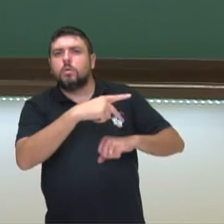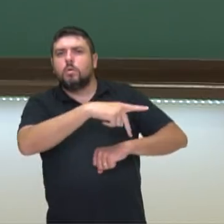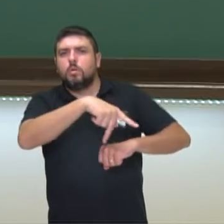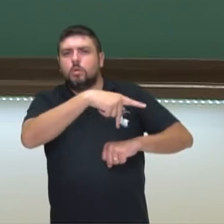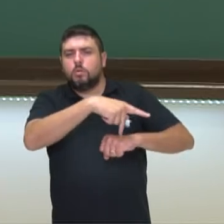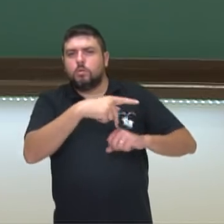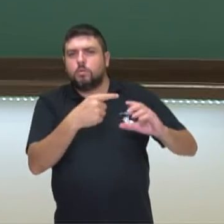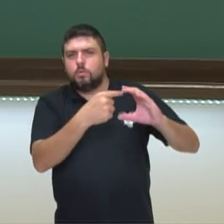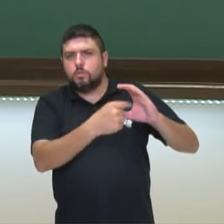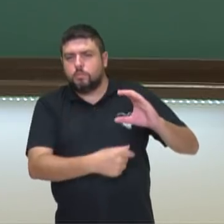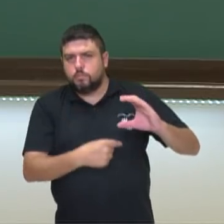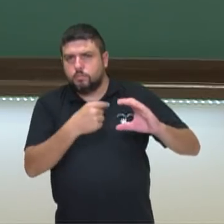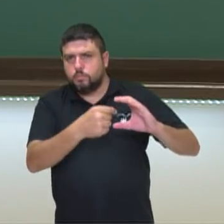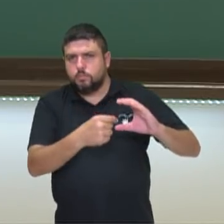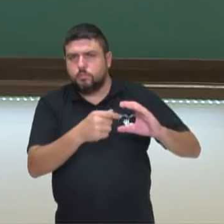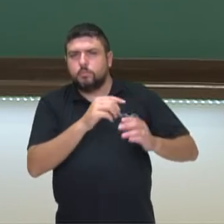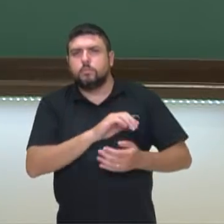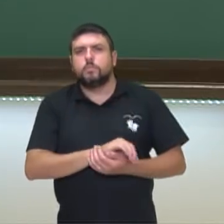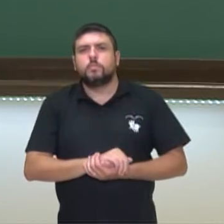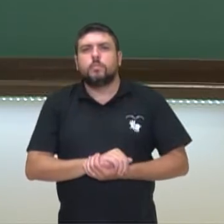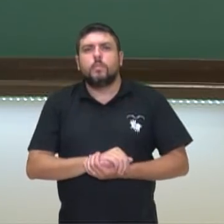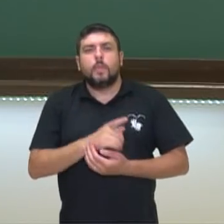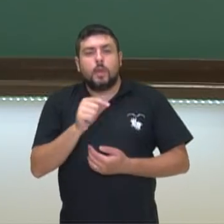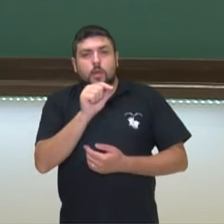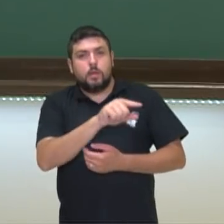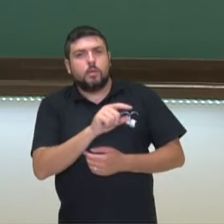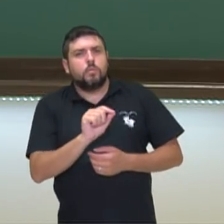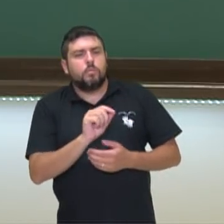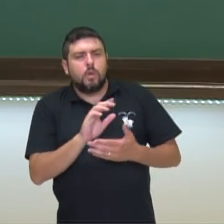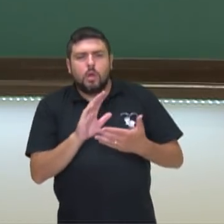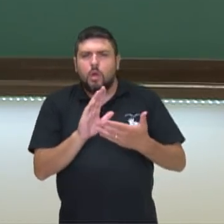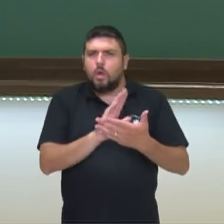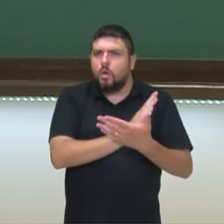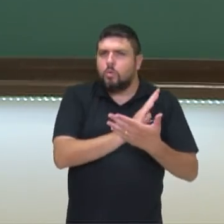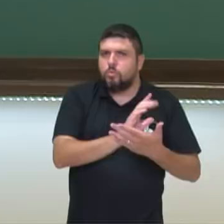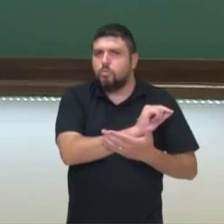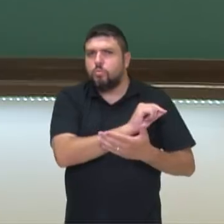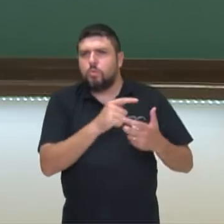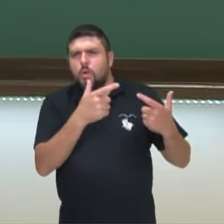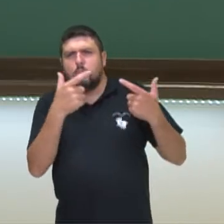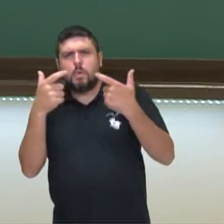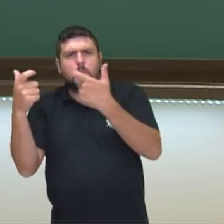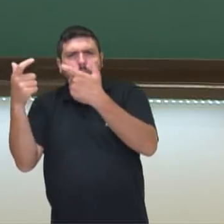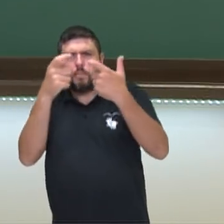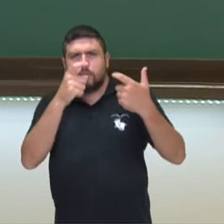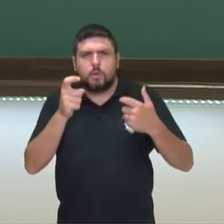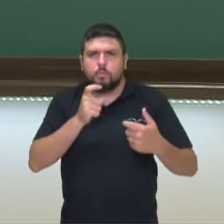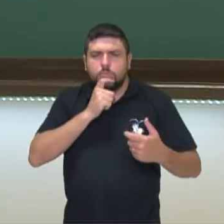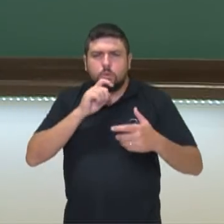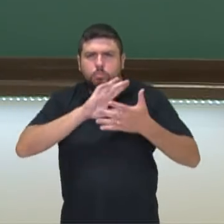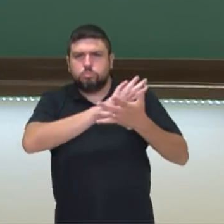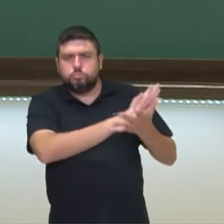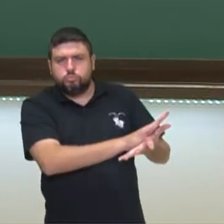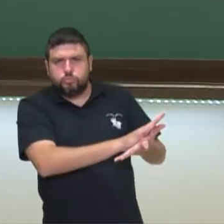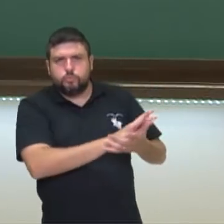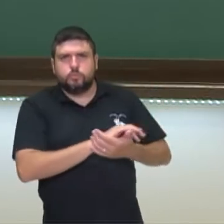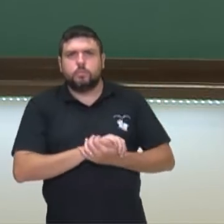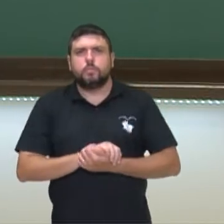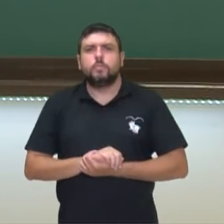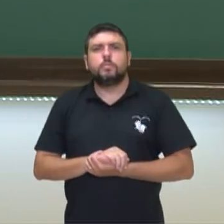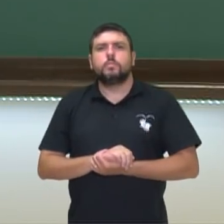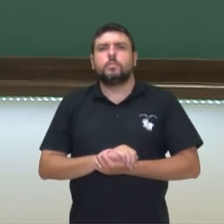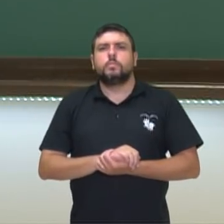países capitalistas e que foram alguns deles destruídos durante a época da Guerra Fria. Tá ok? Então, bora